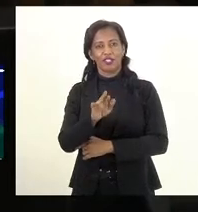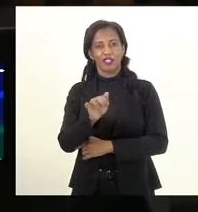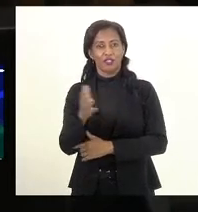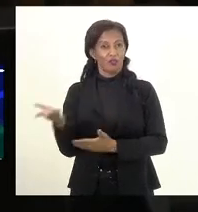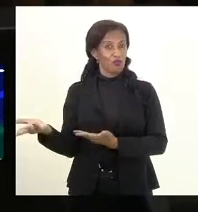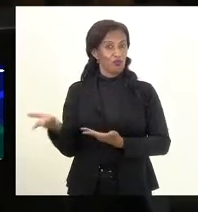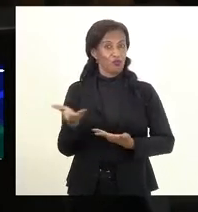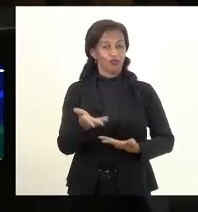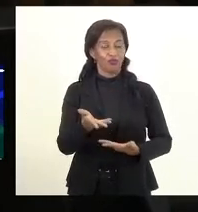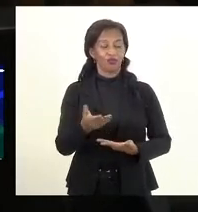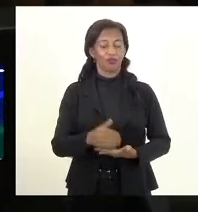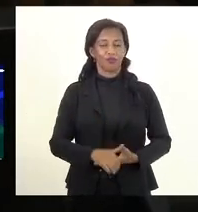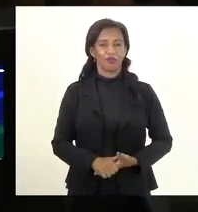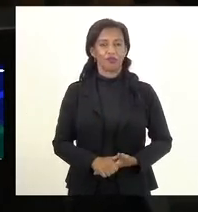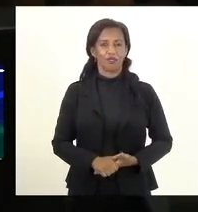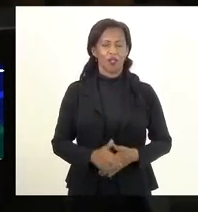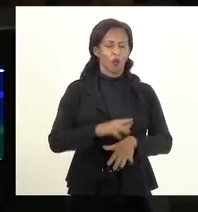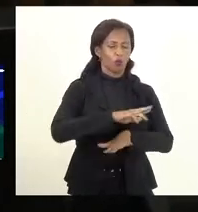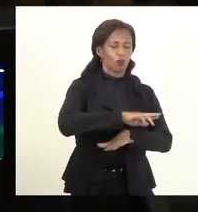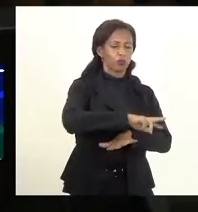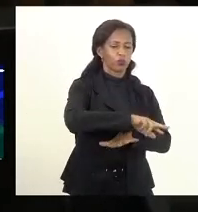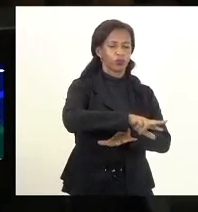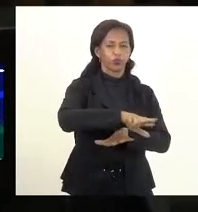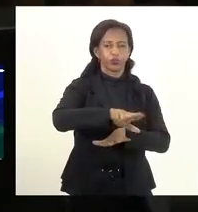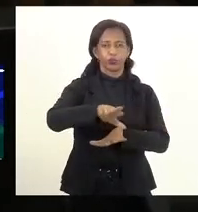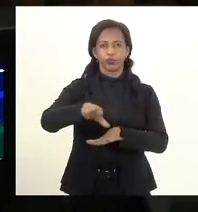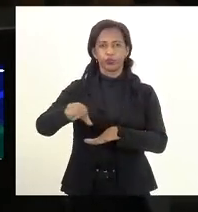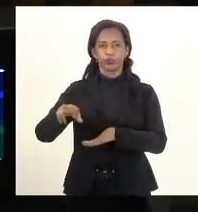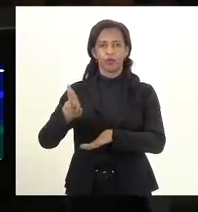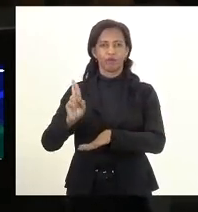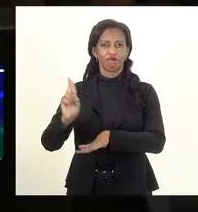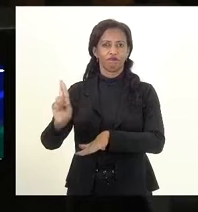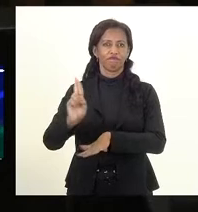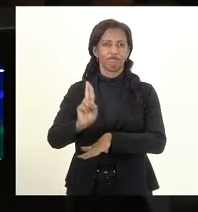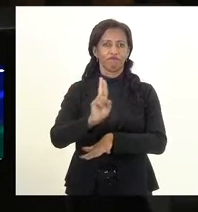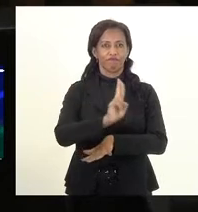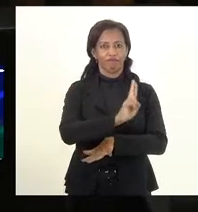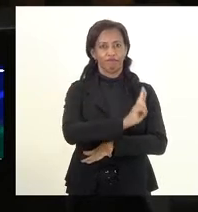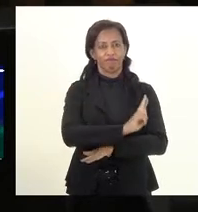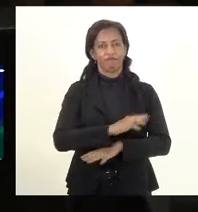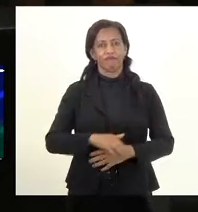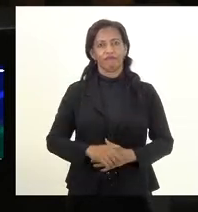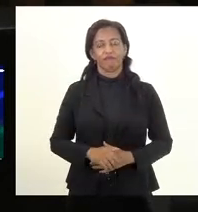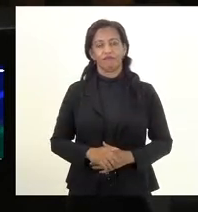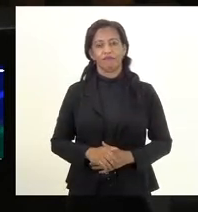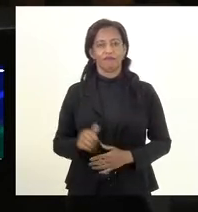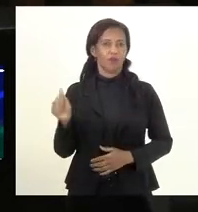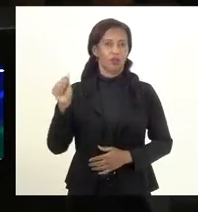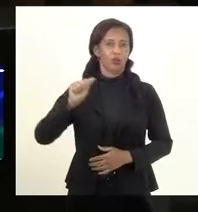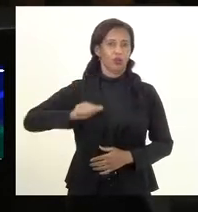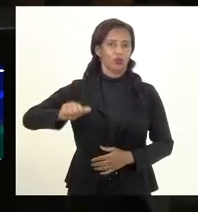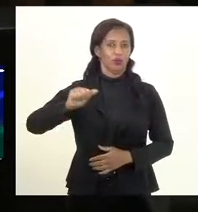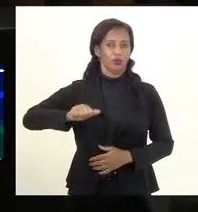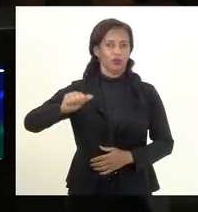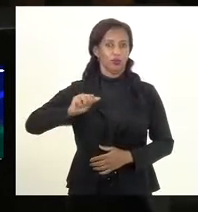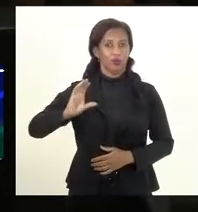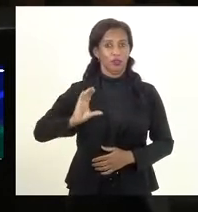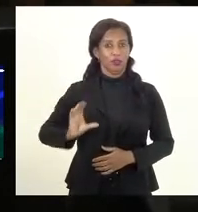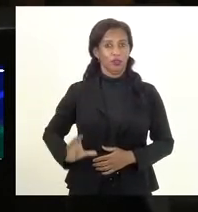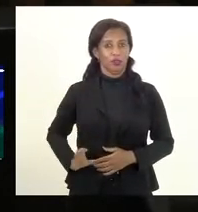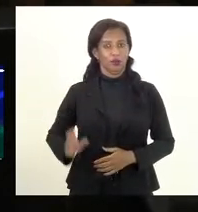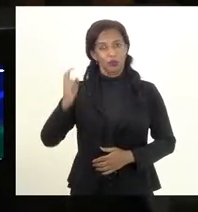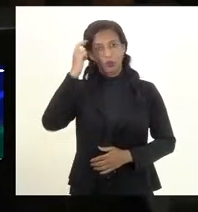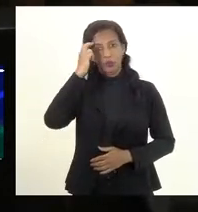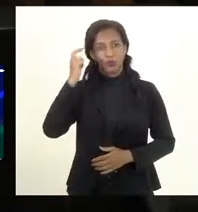convidou em diversos representantes da sociedade civil da área da